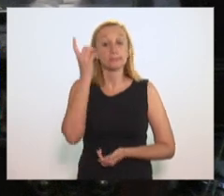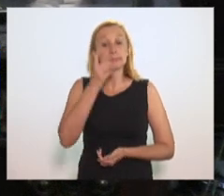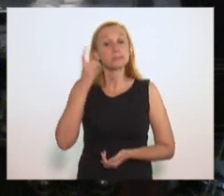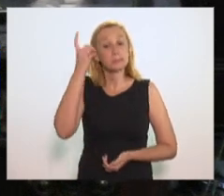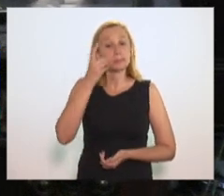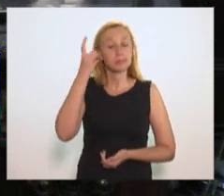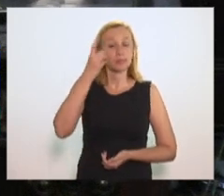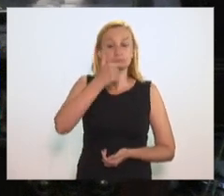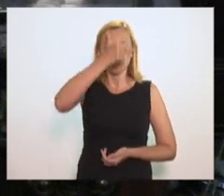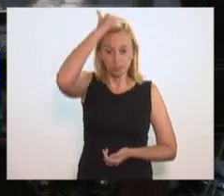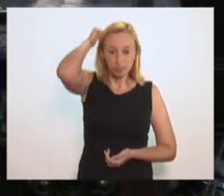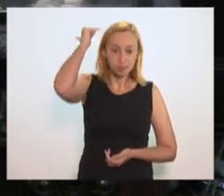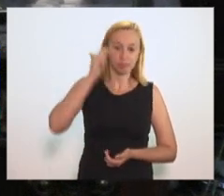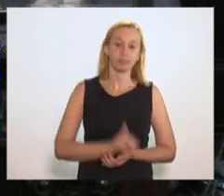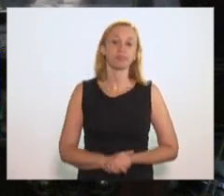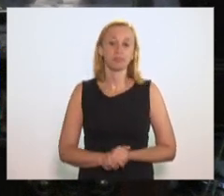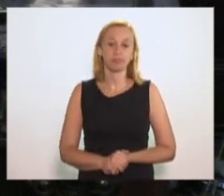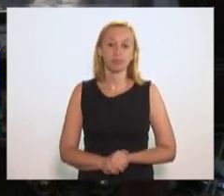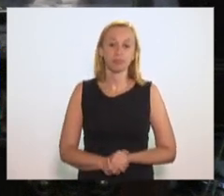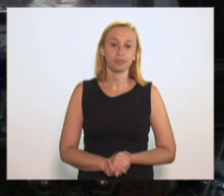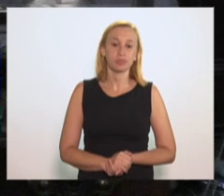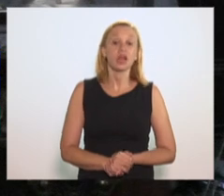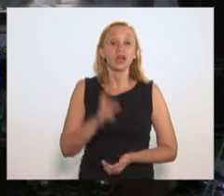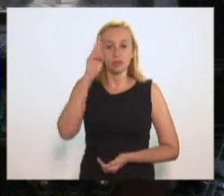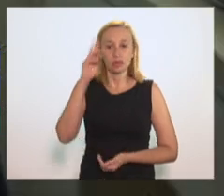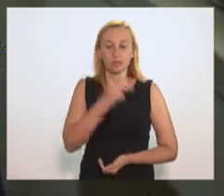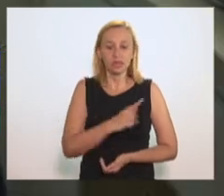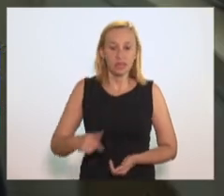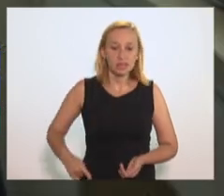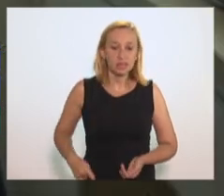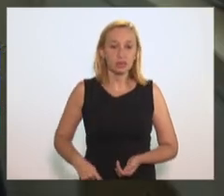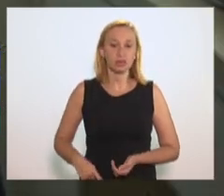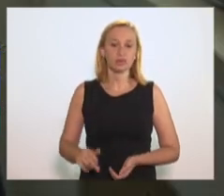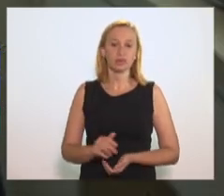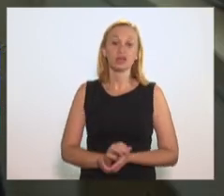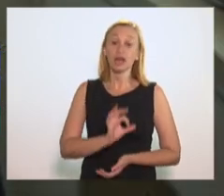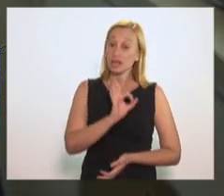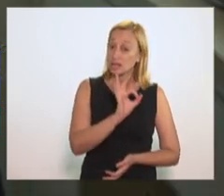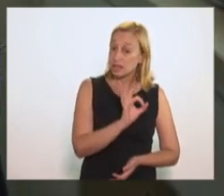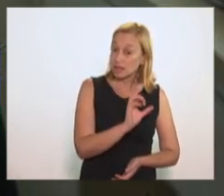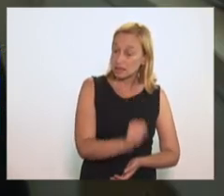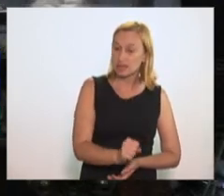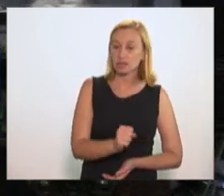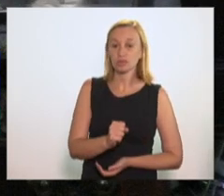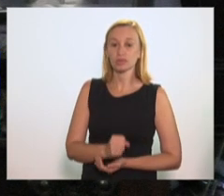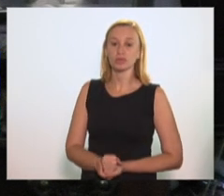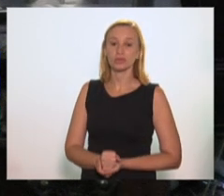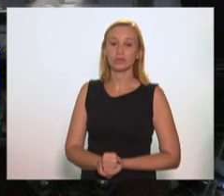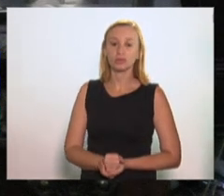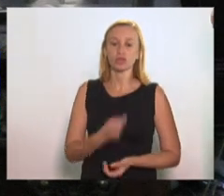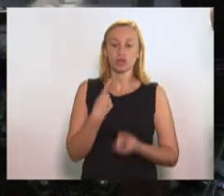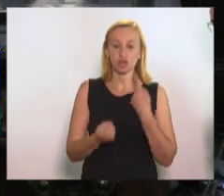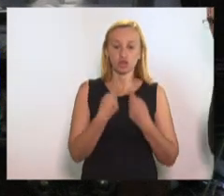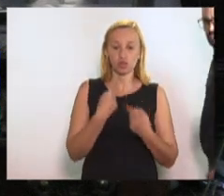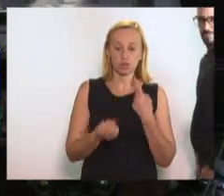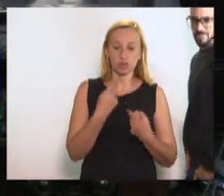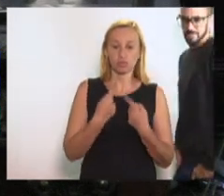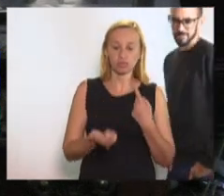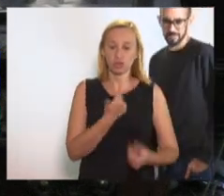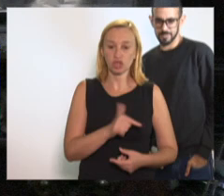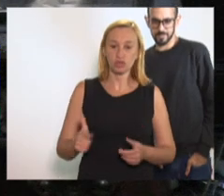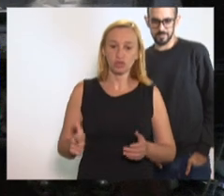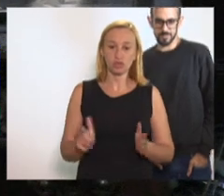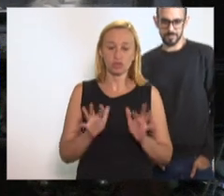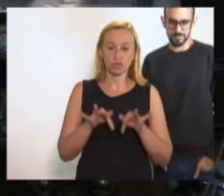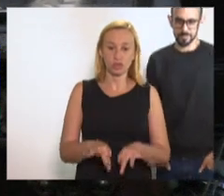deputado Luiz Paulo senhor presidente no mérito favorável os pareceres emitidos em discussão não havendo o que